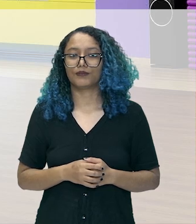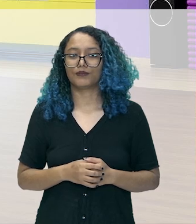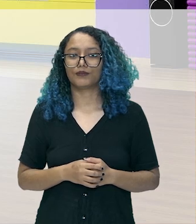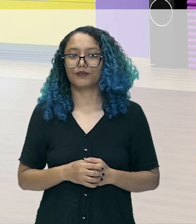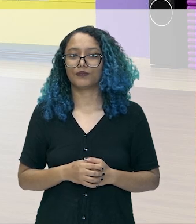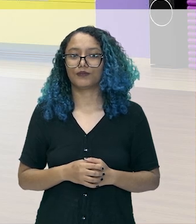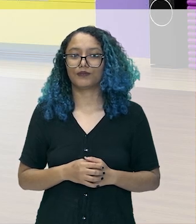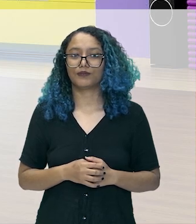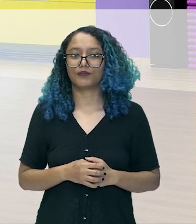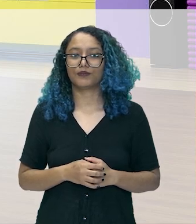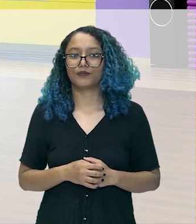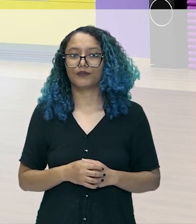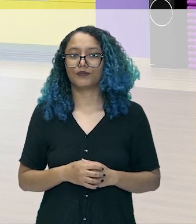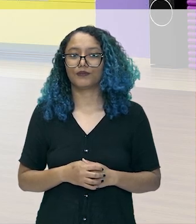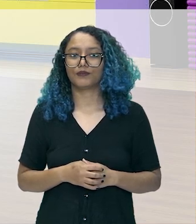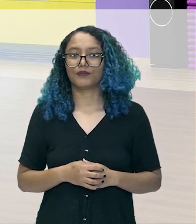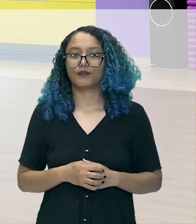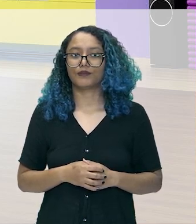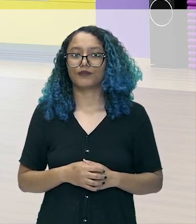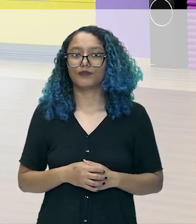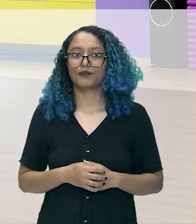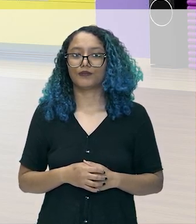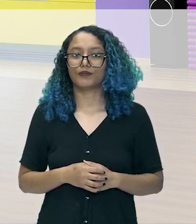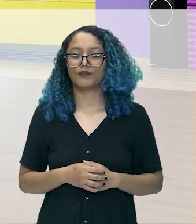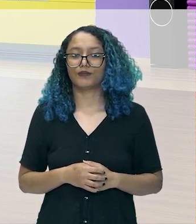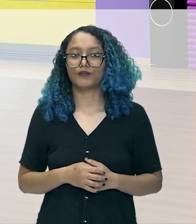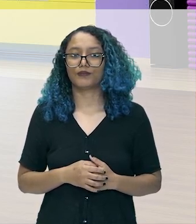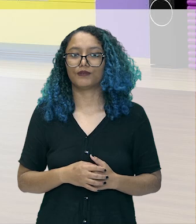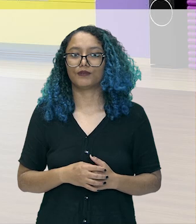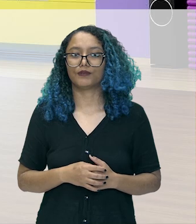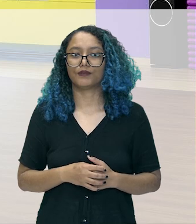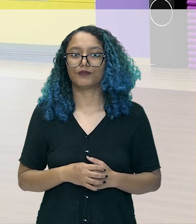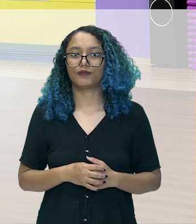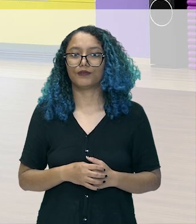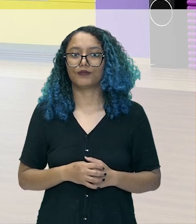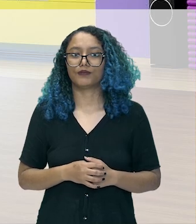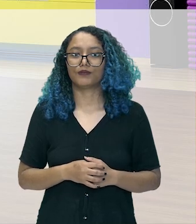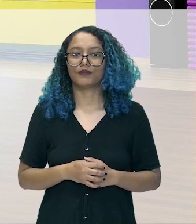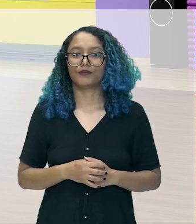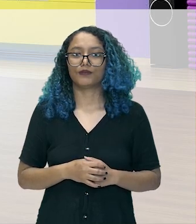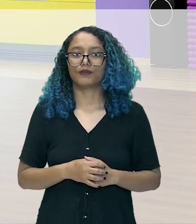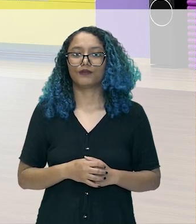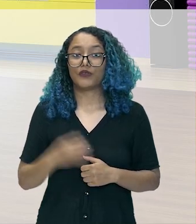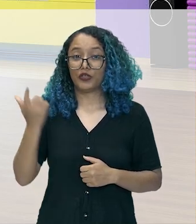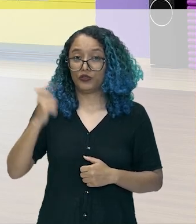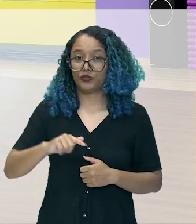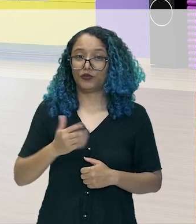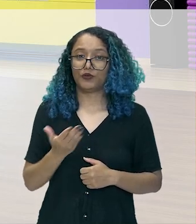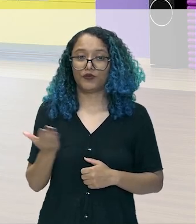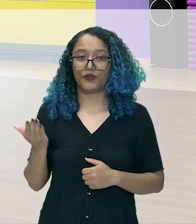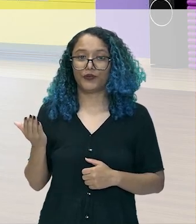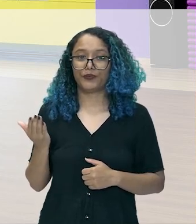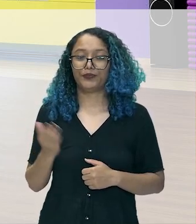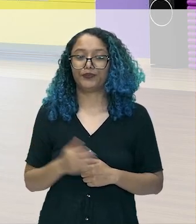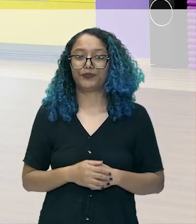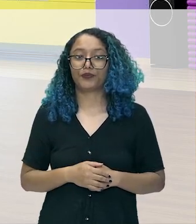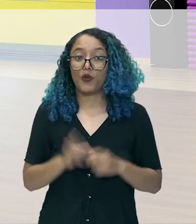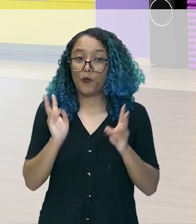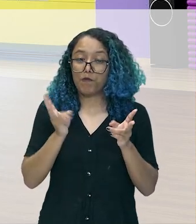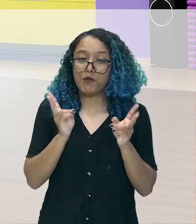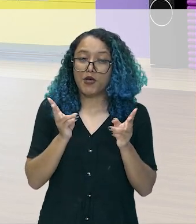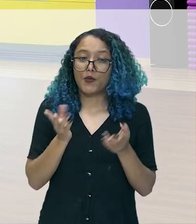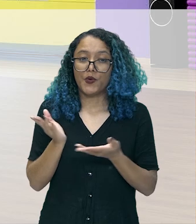8. E 1, 2, 3, 4, 5, 6, 7,